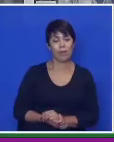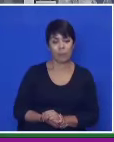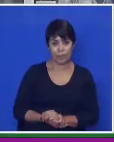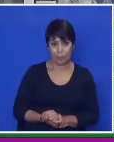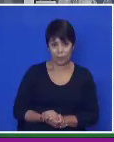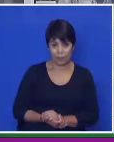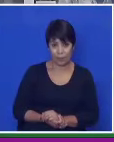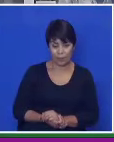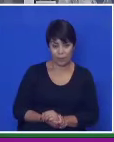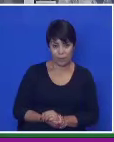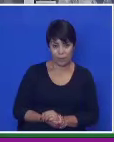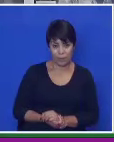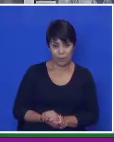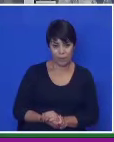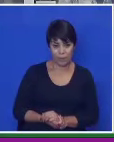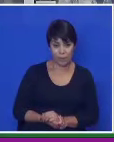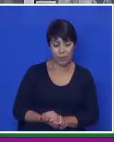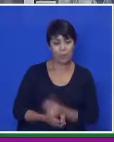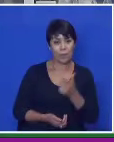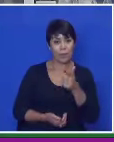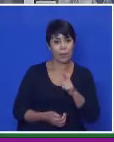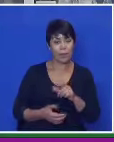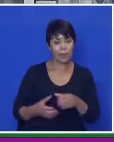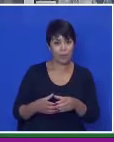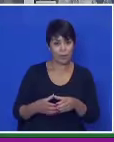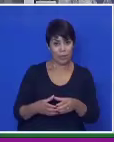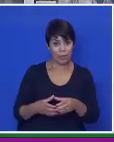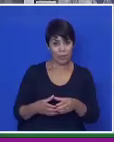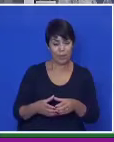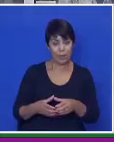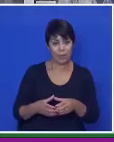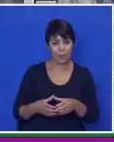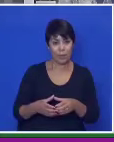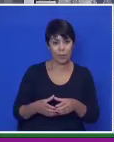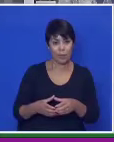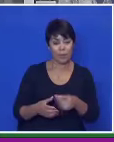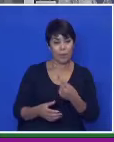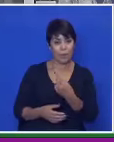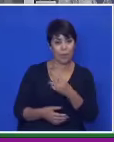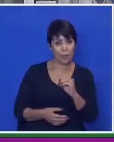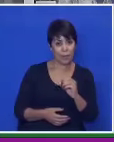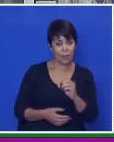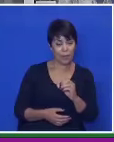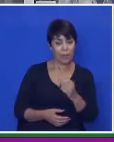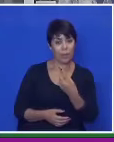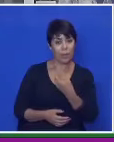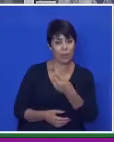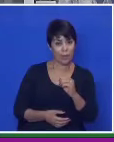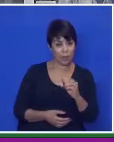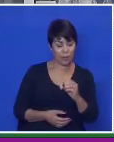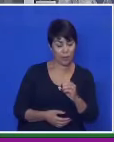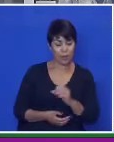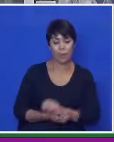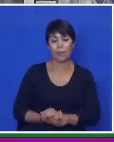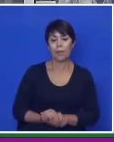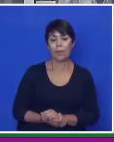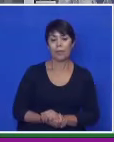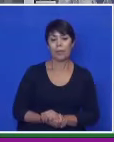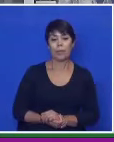2039 da Loto Fácil. Mais uma bola saindo do globo. Branca, número 10. Bola branca,